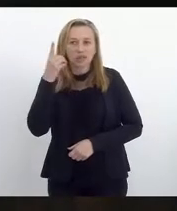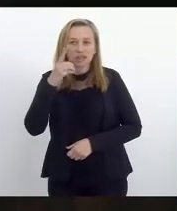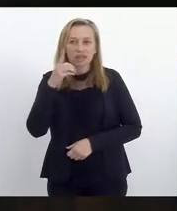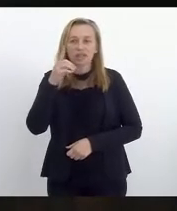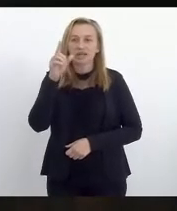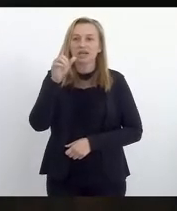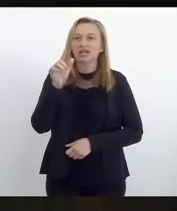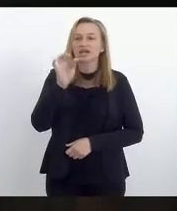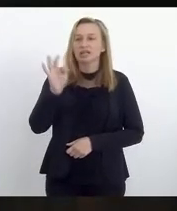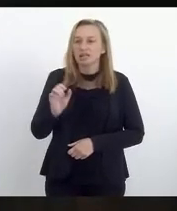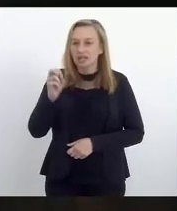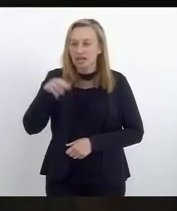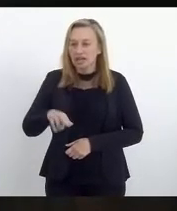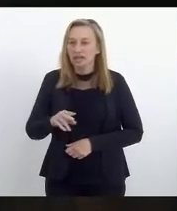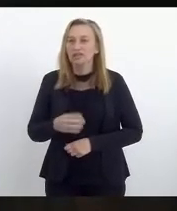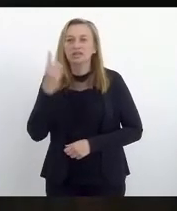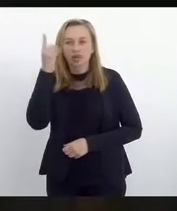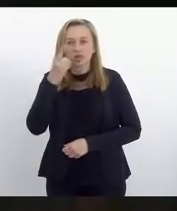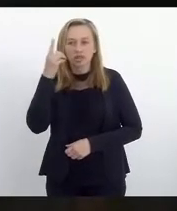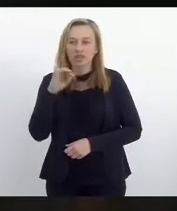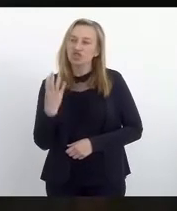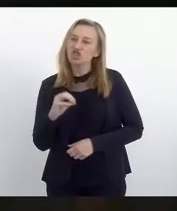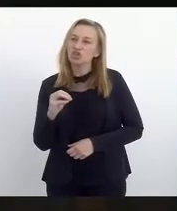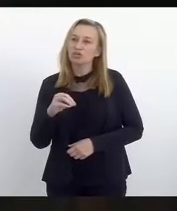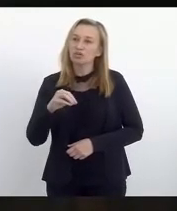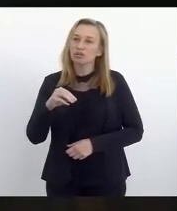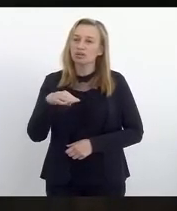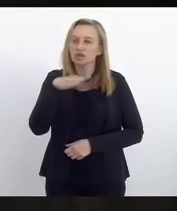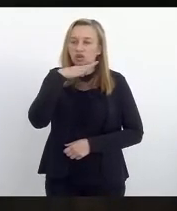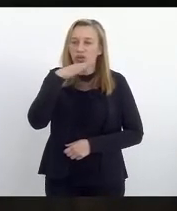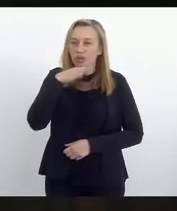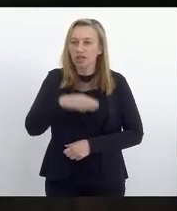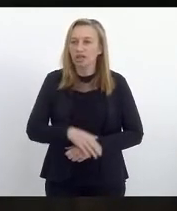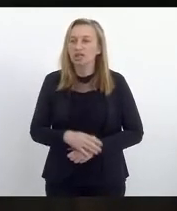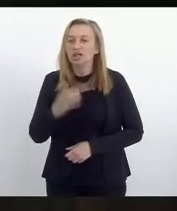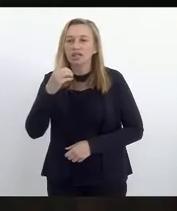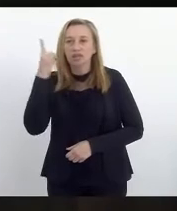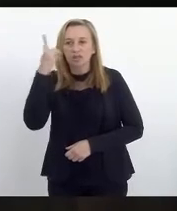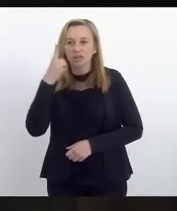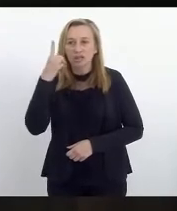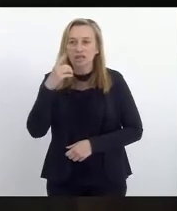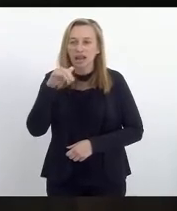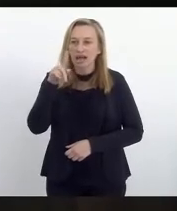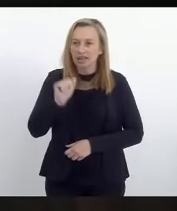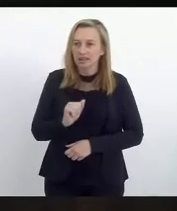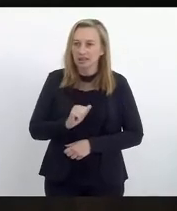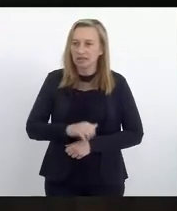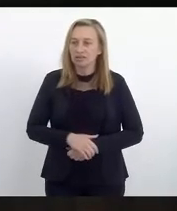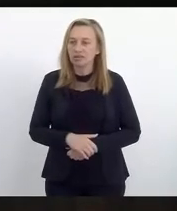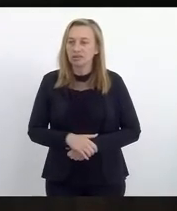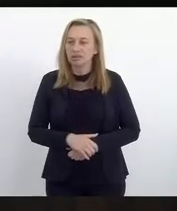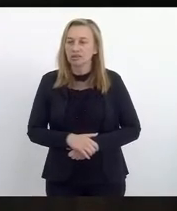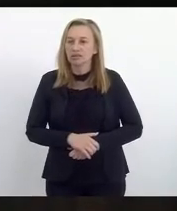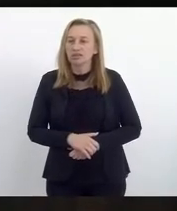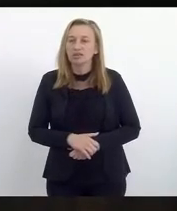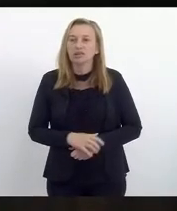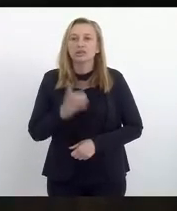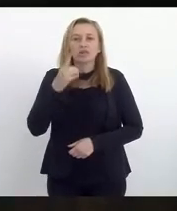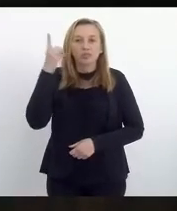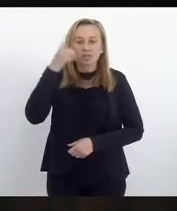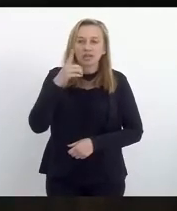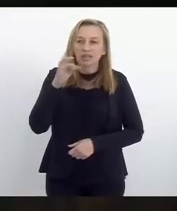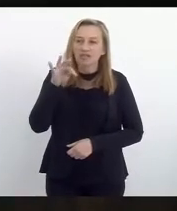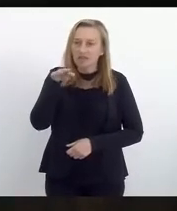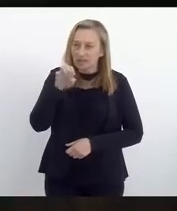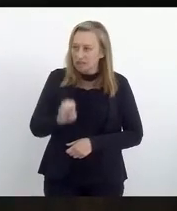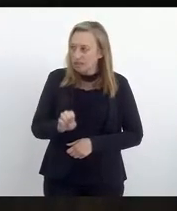Zeidan. Deputado Chiquinho da Mangueira. Deputada Alana Passos, deputada Franciane